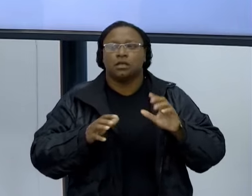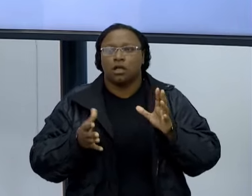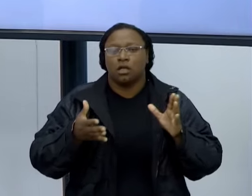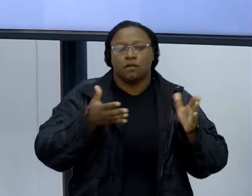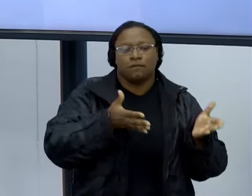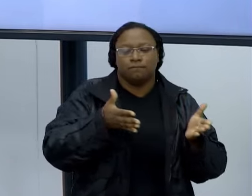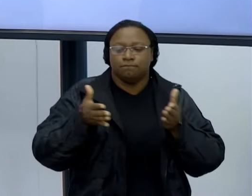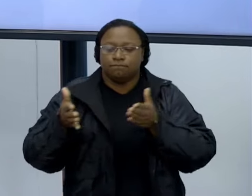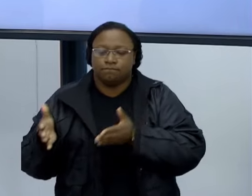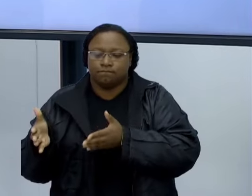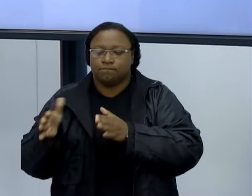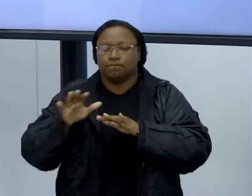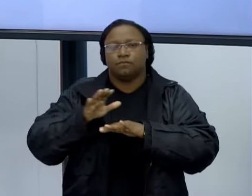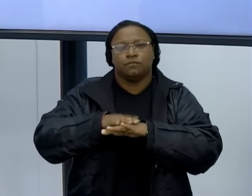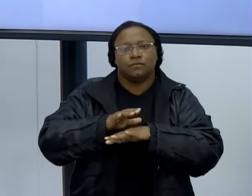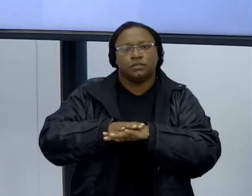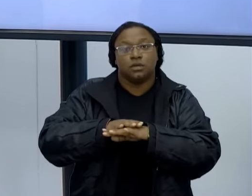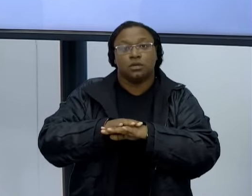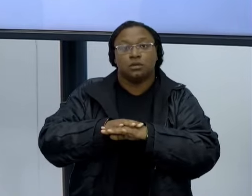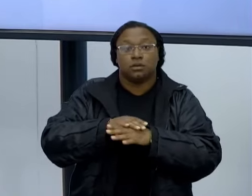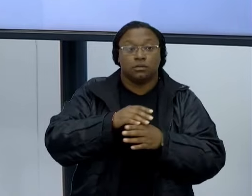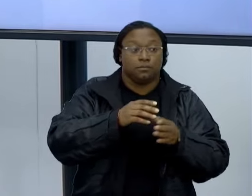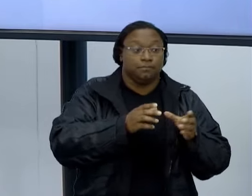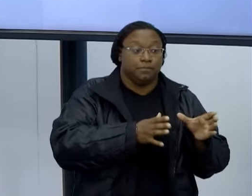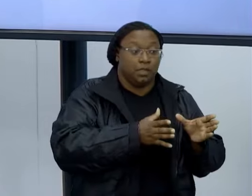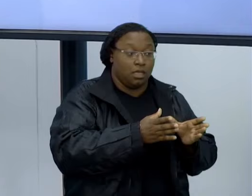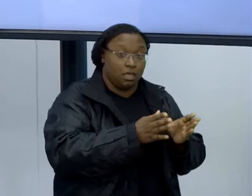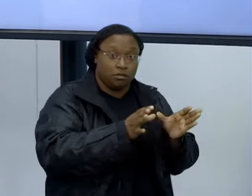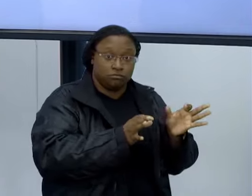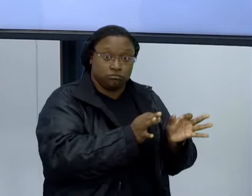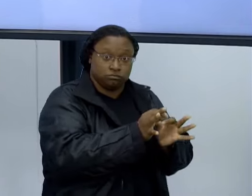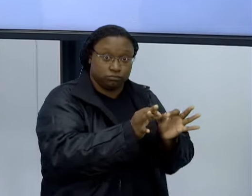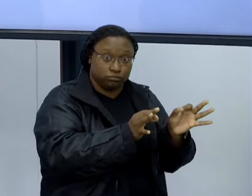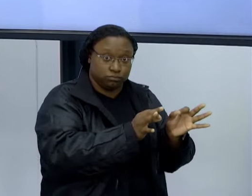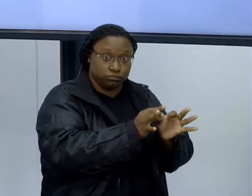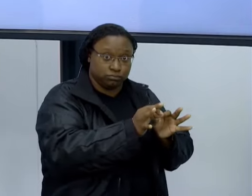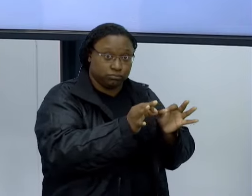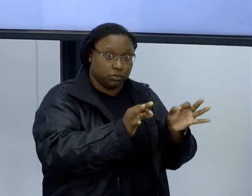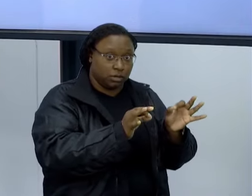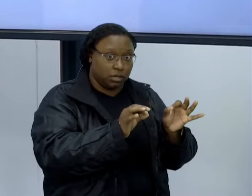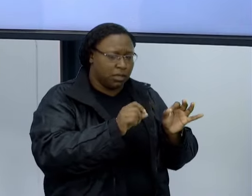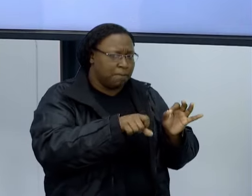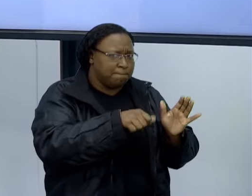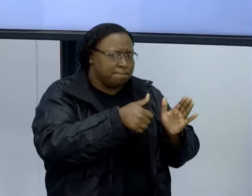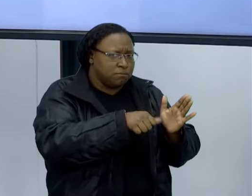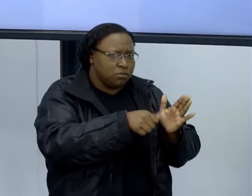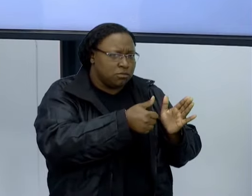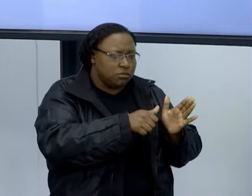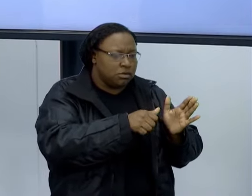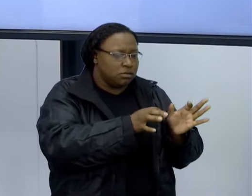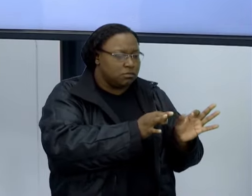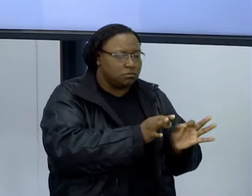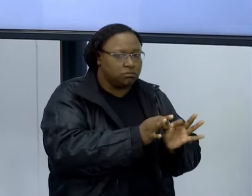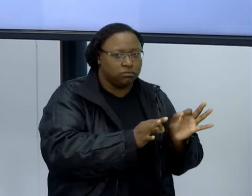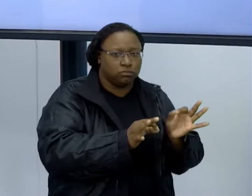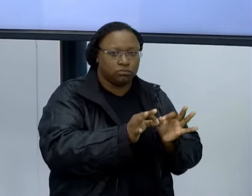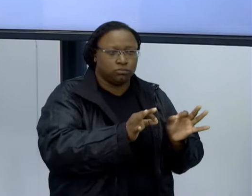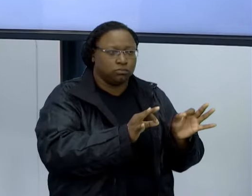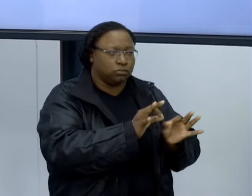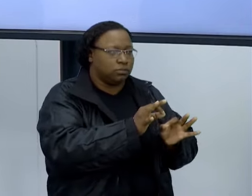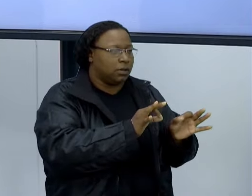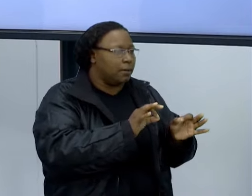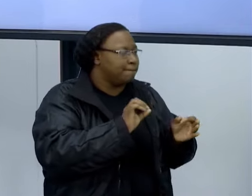adaptações daquilo que vai ser o real, mas ainda sem selo. Primeiro a gente faz uma simulação, primeiro a gente faz